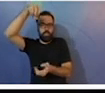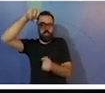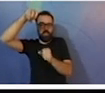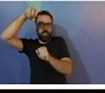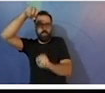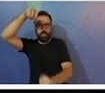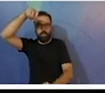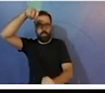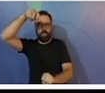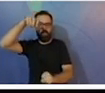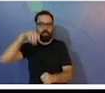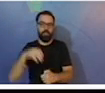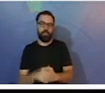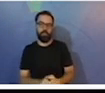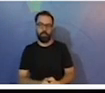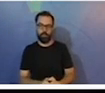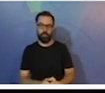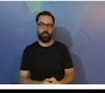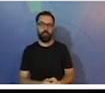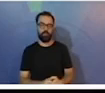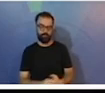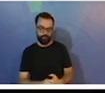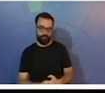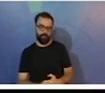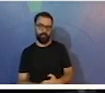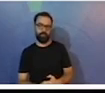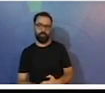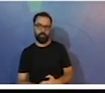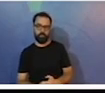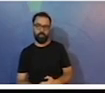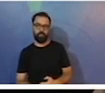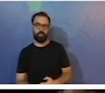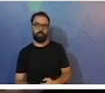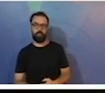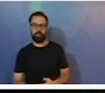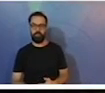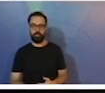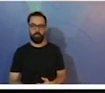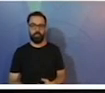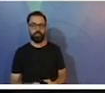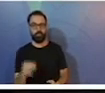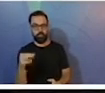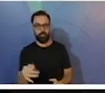dividindo o planeta em hemisfério norte e hemisfério sul. Correto.